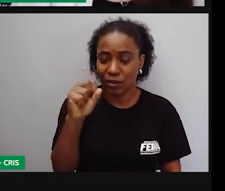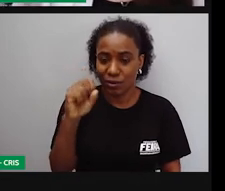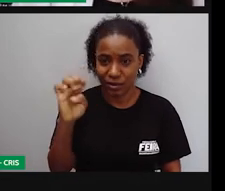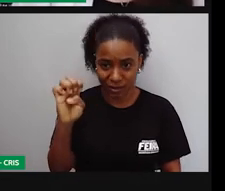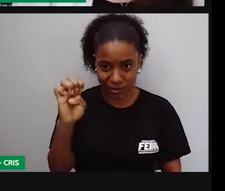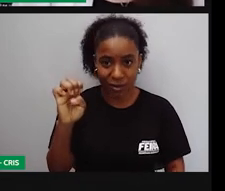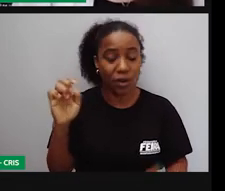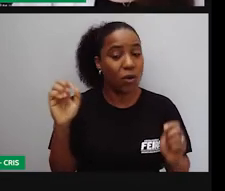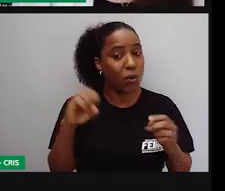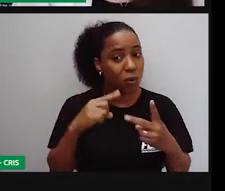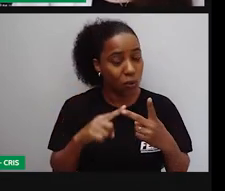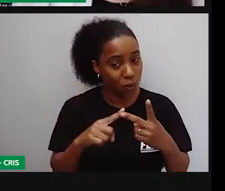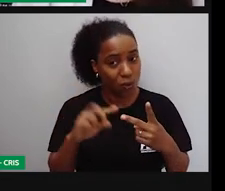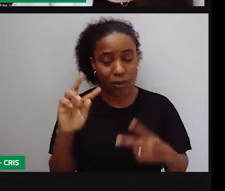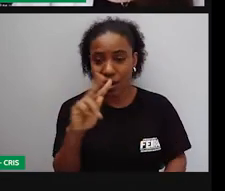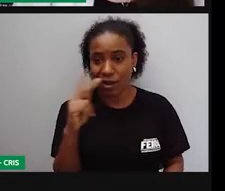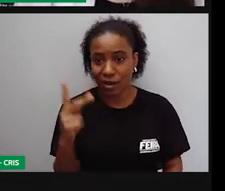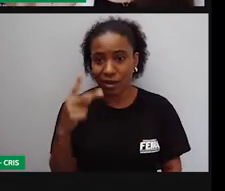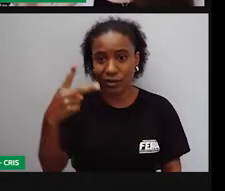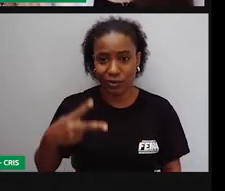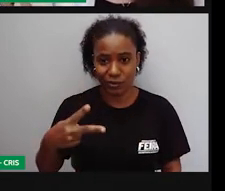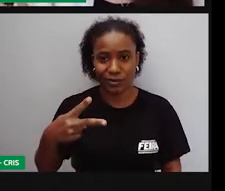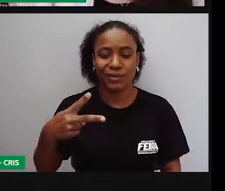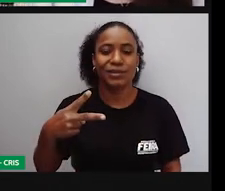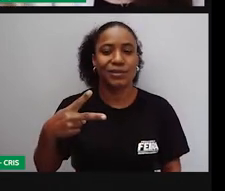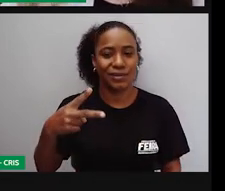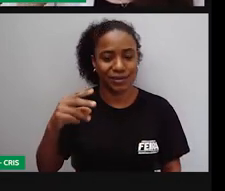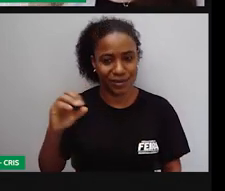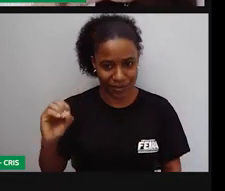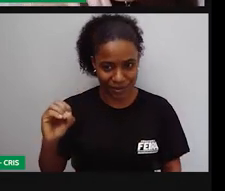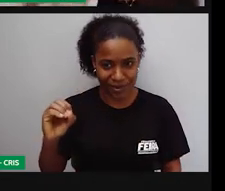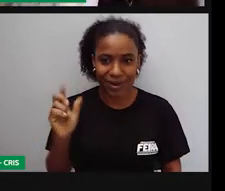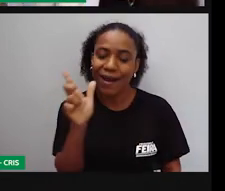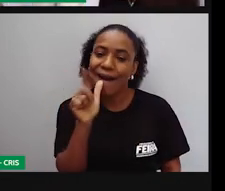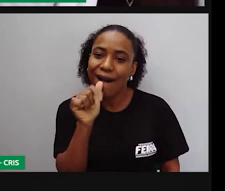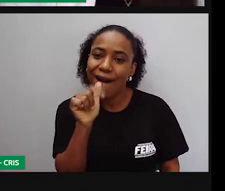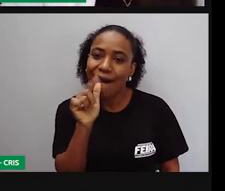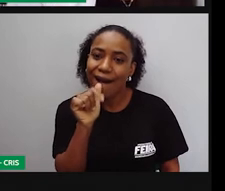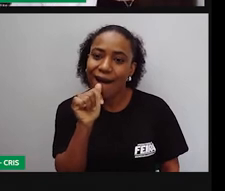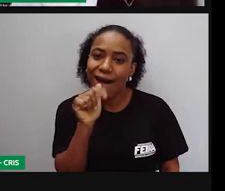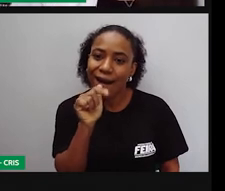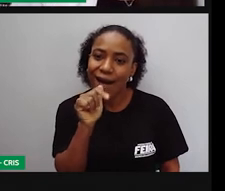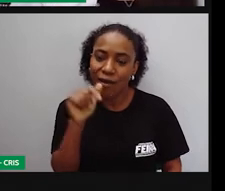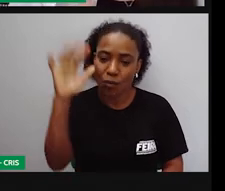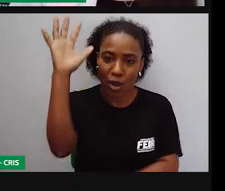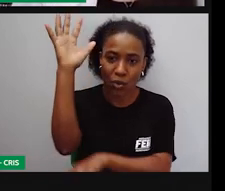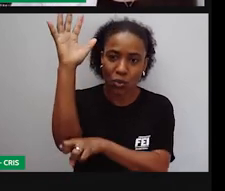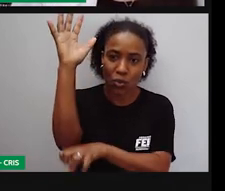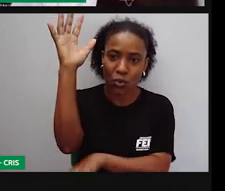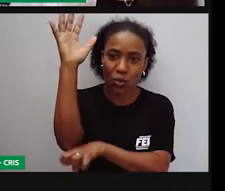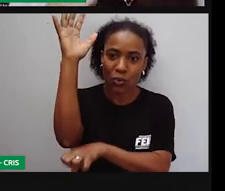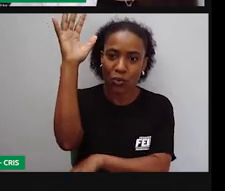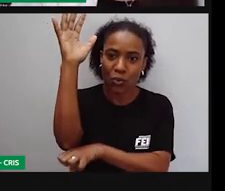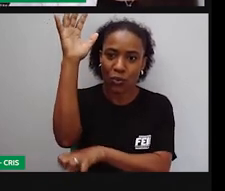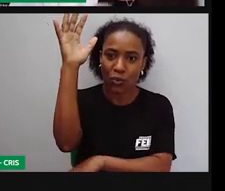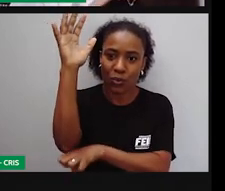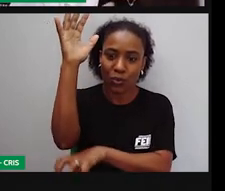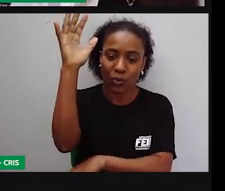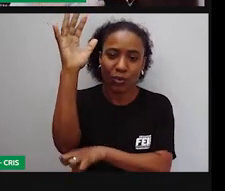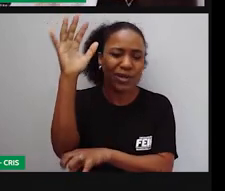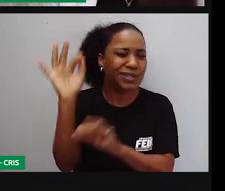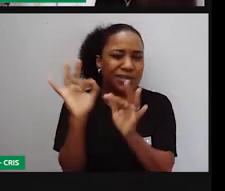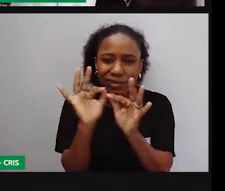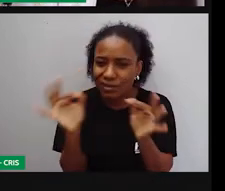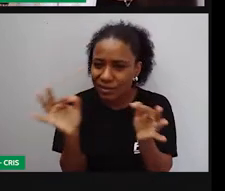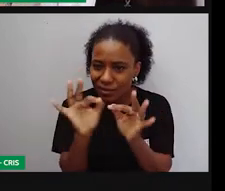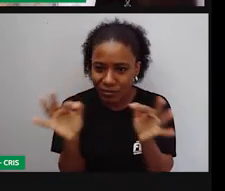do H2O, que é da água. Não se preocupem, eu estou falando de uma forma muito geral para vocês, para vocês entenderem que